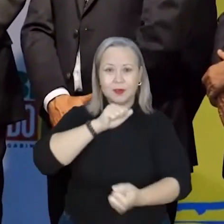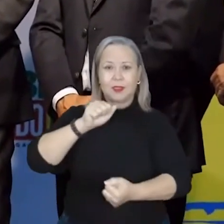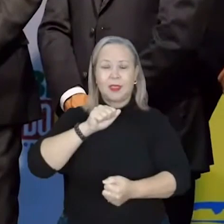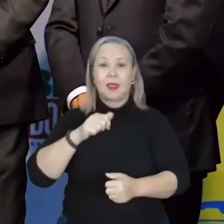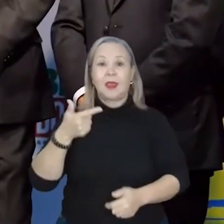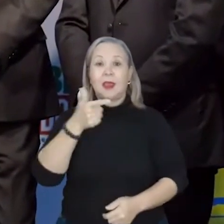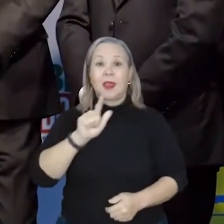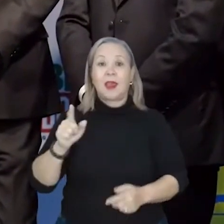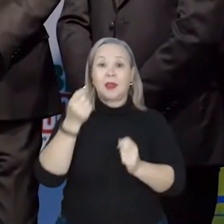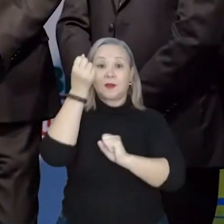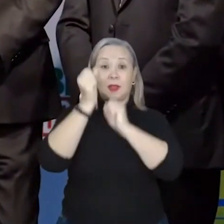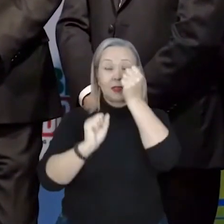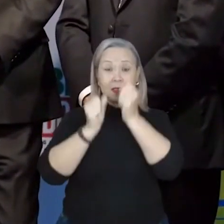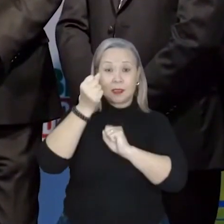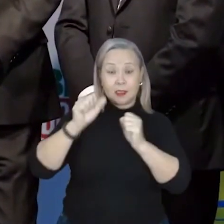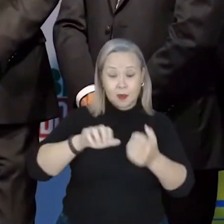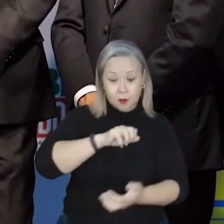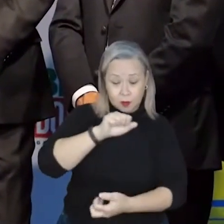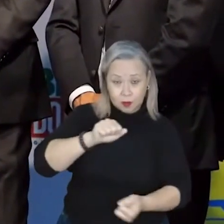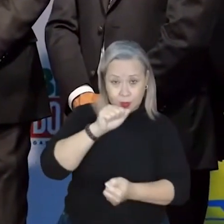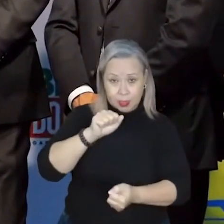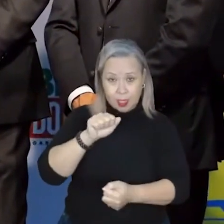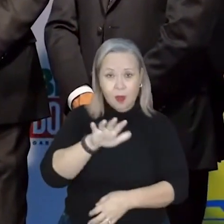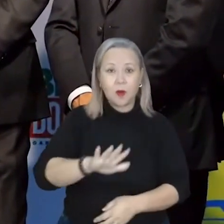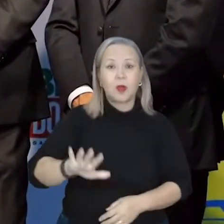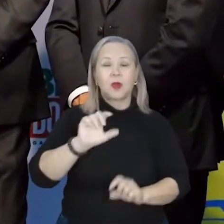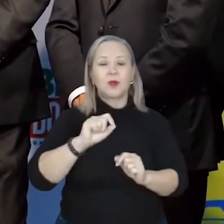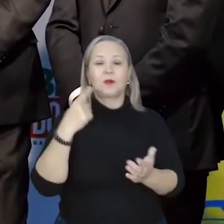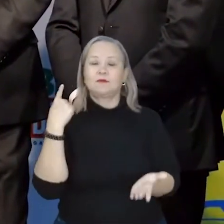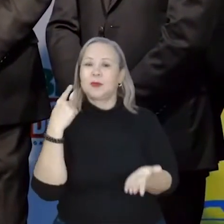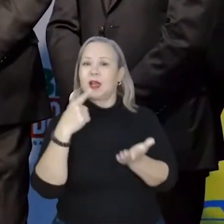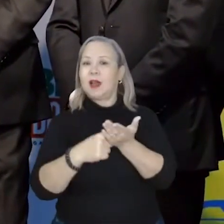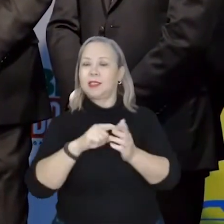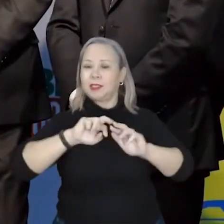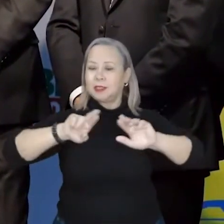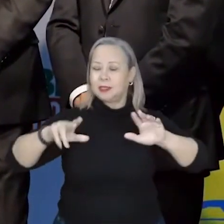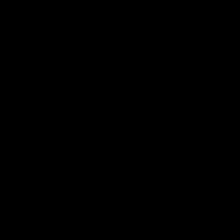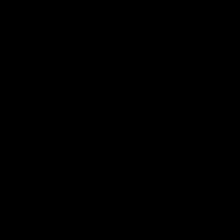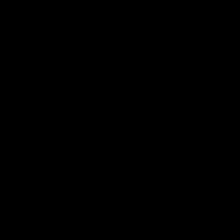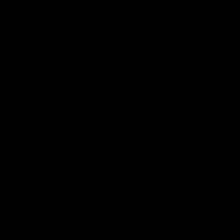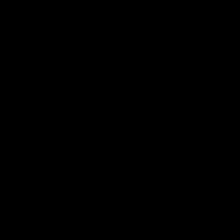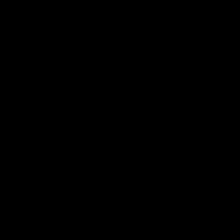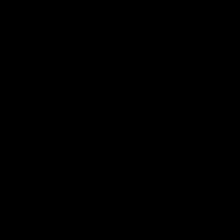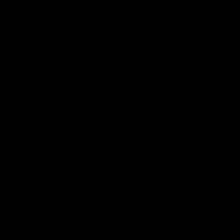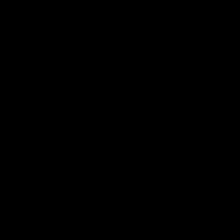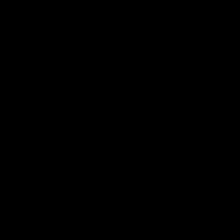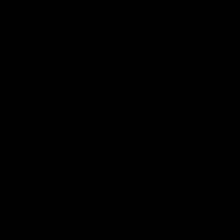reindustrialização sustentável e toda a agenda que o mundo moderno está fazendo.